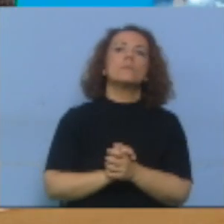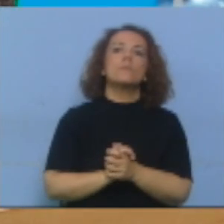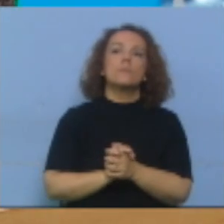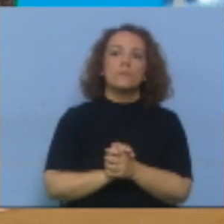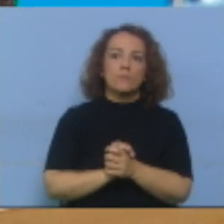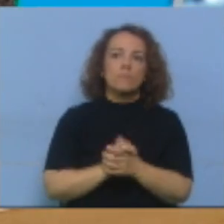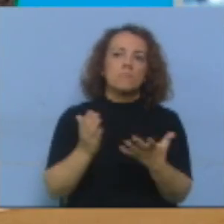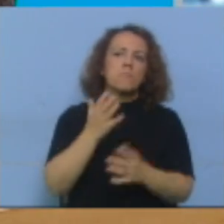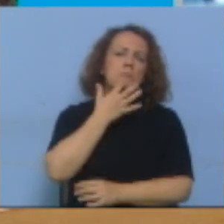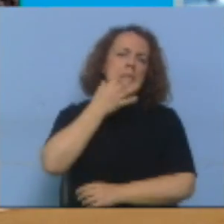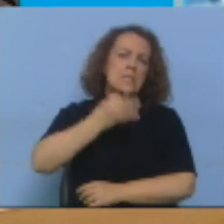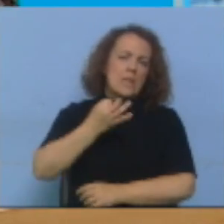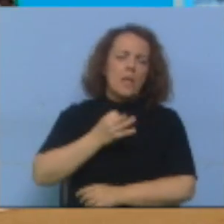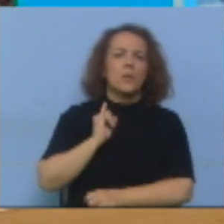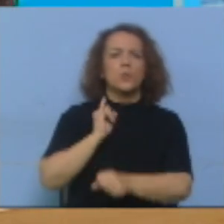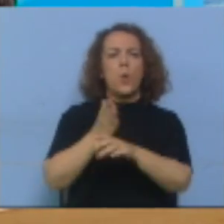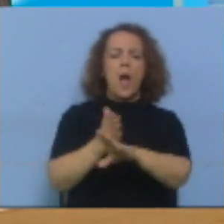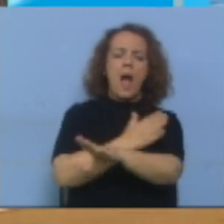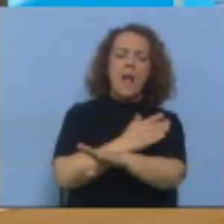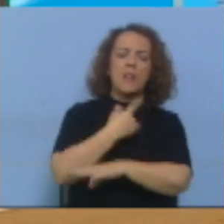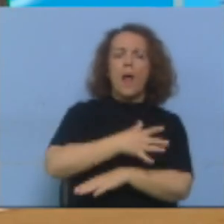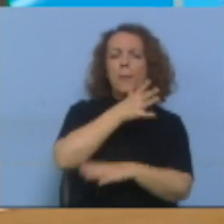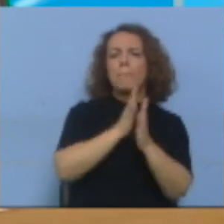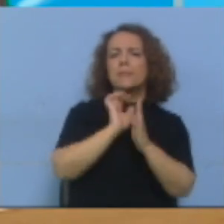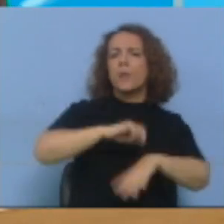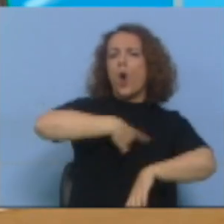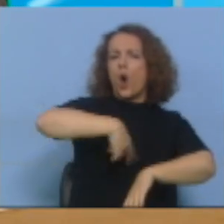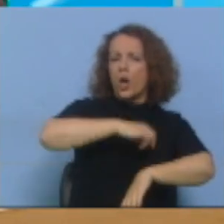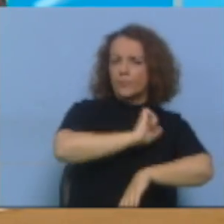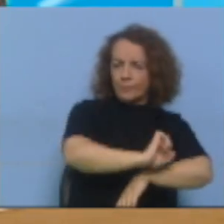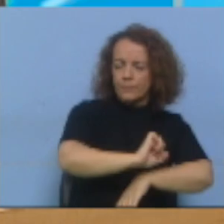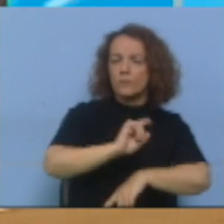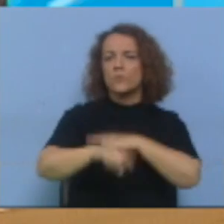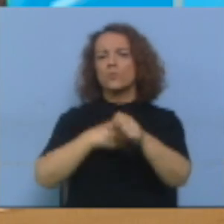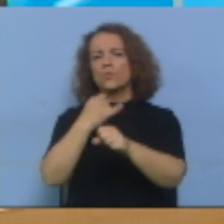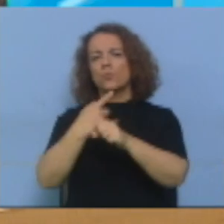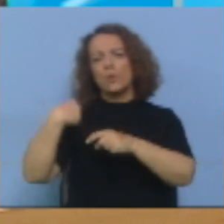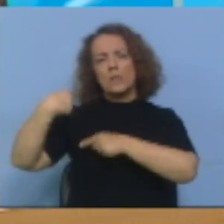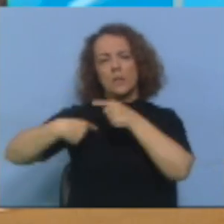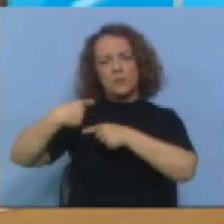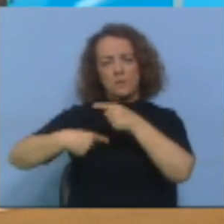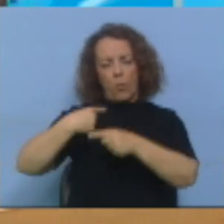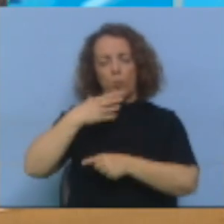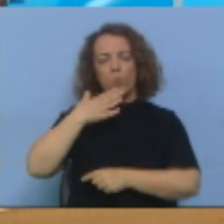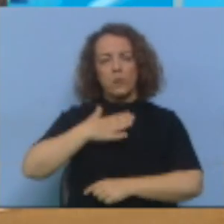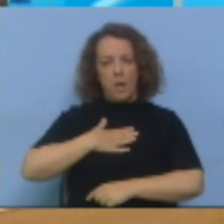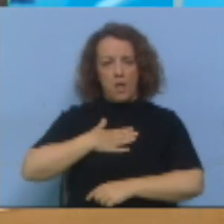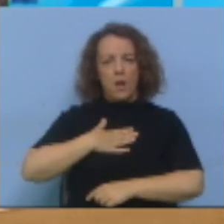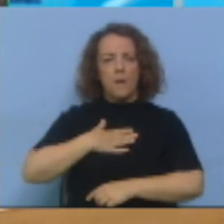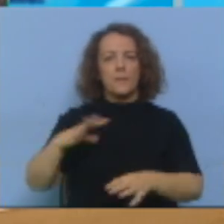Com certeza há a liturgia das horas antes de manhã, há algumas tradições que nos ligam,